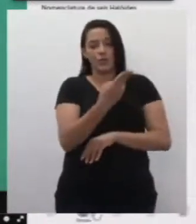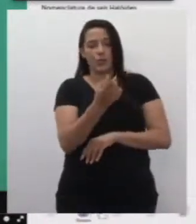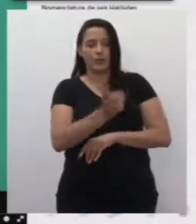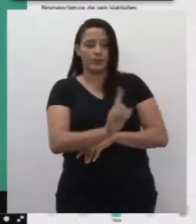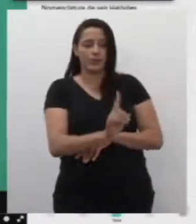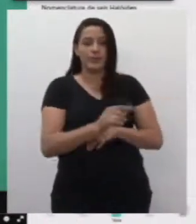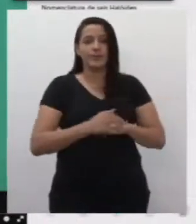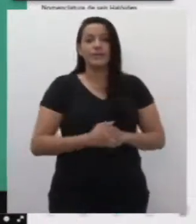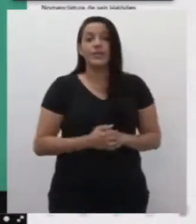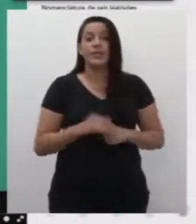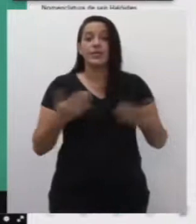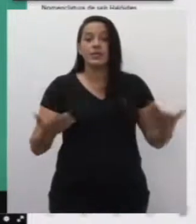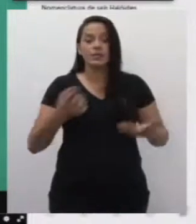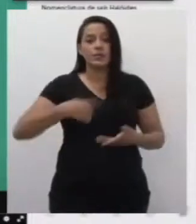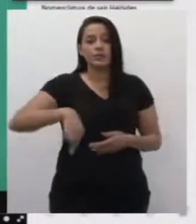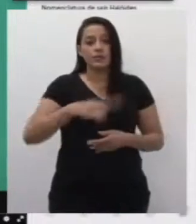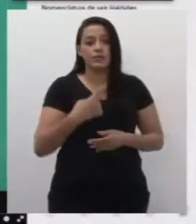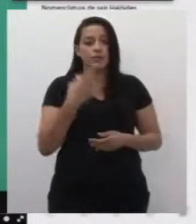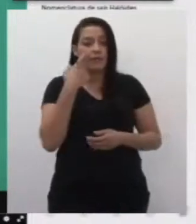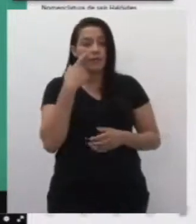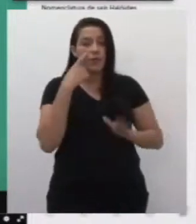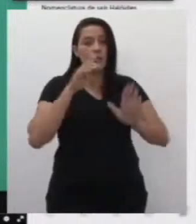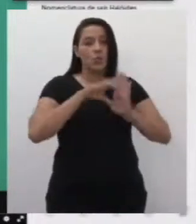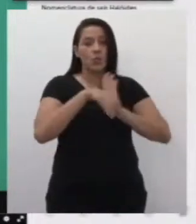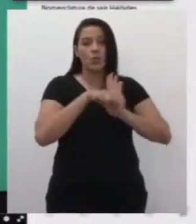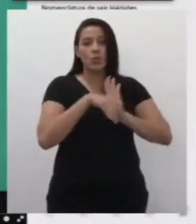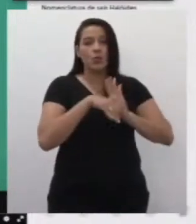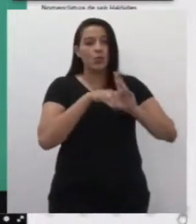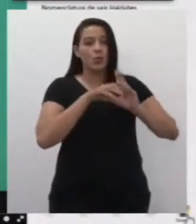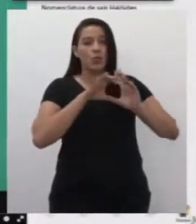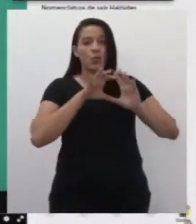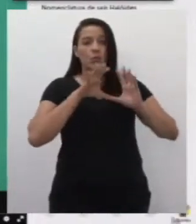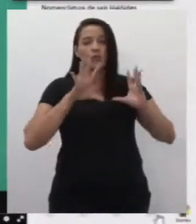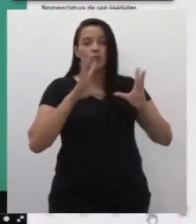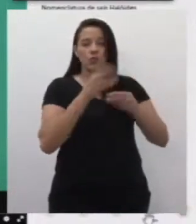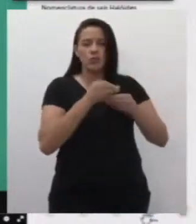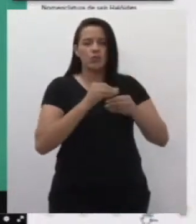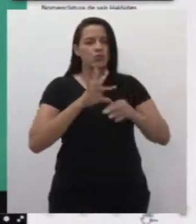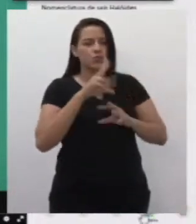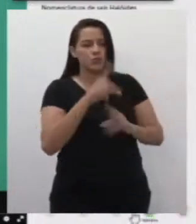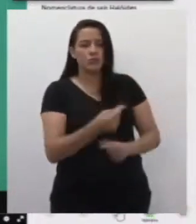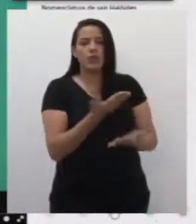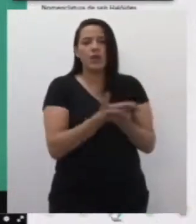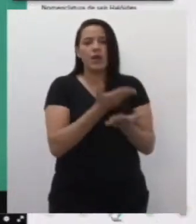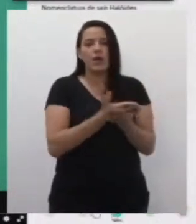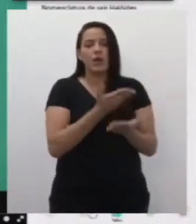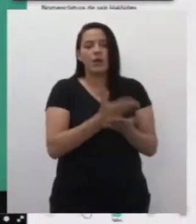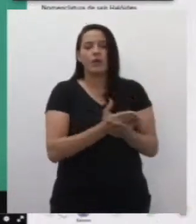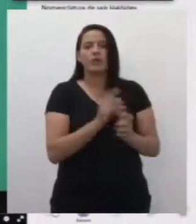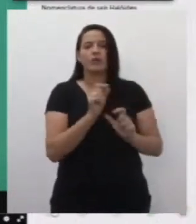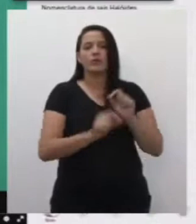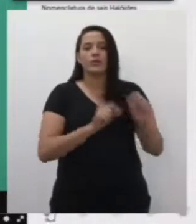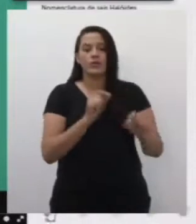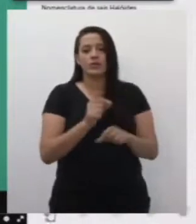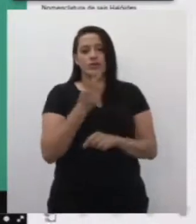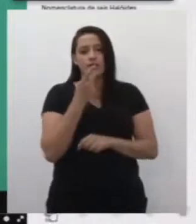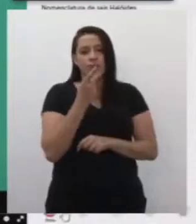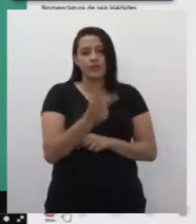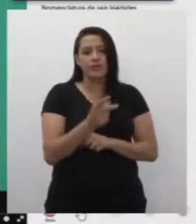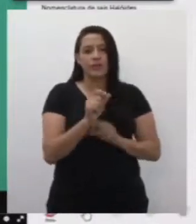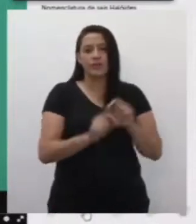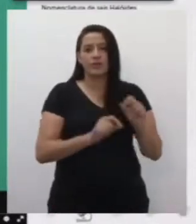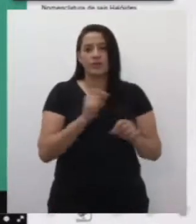Quando a gente está falando sobre averiguar o conteúdo da aula, né? A gente tem aqui o que a gente chama dos nossos reactions, né? Então,